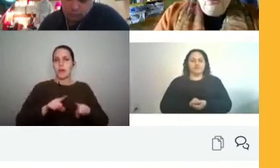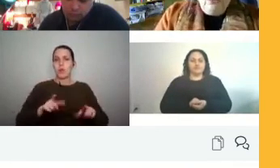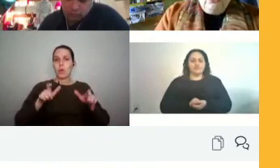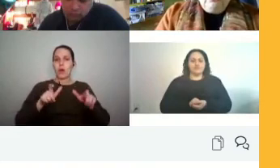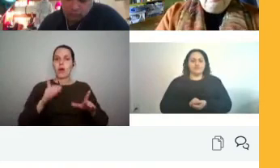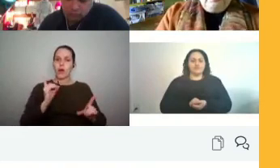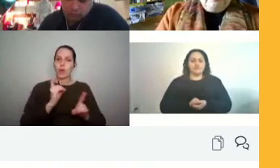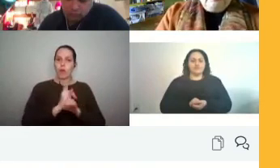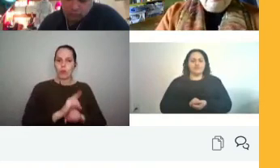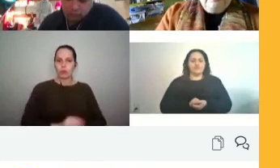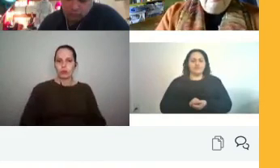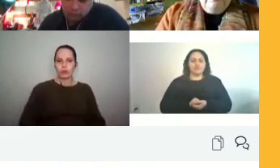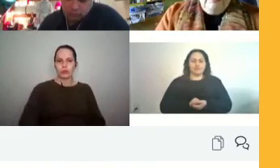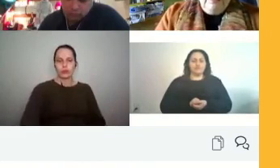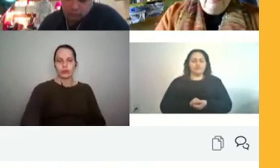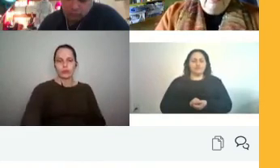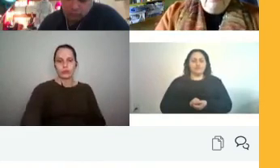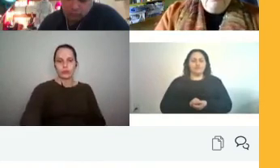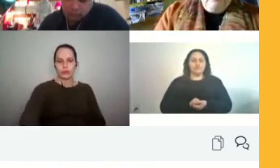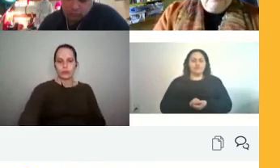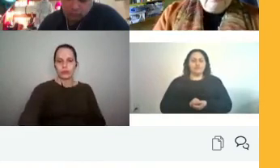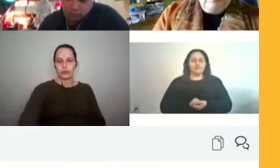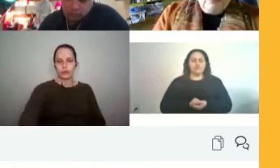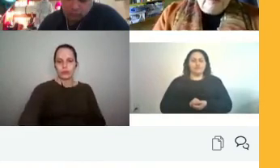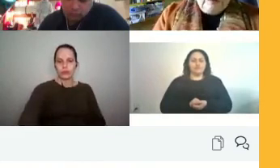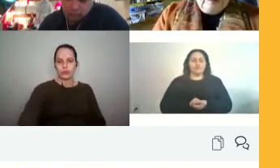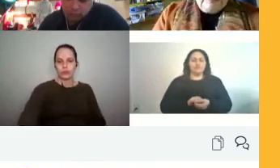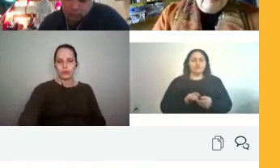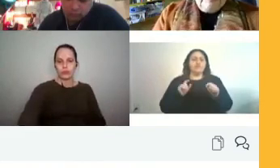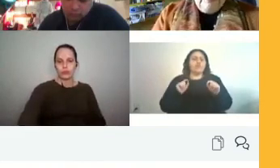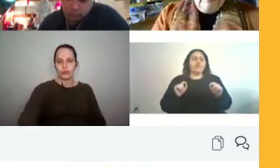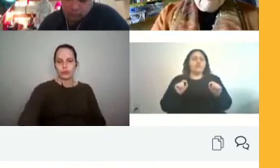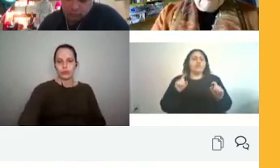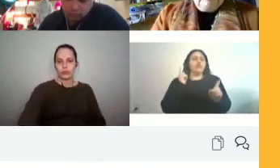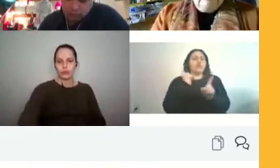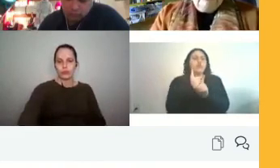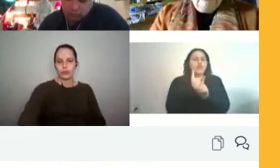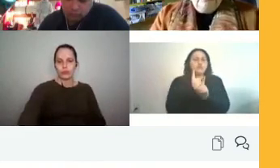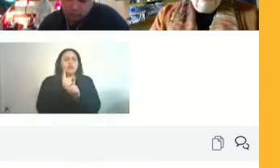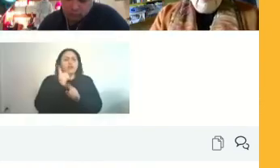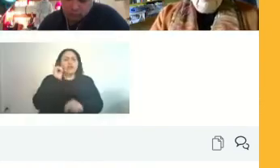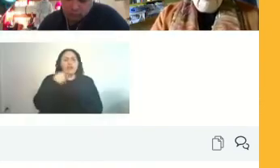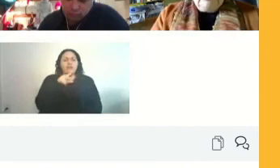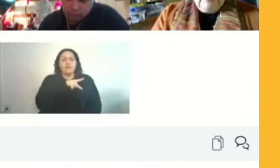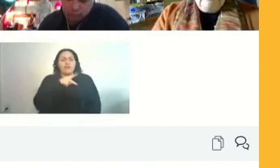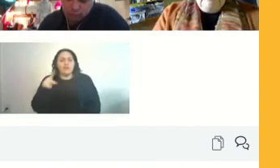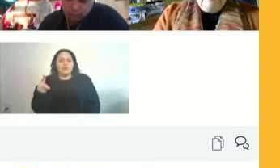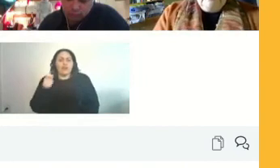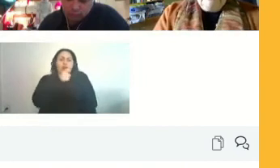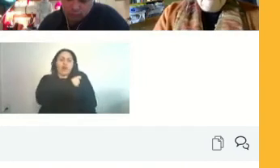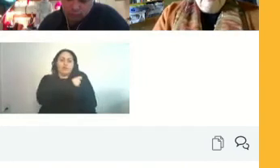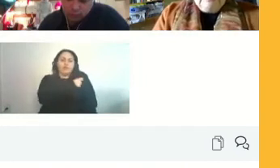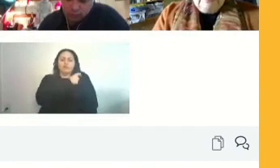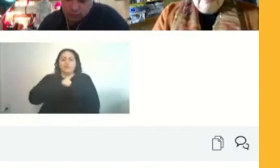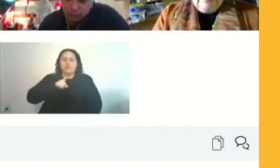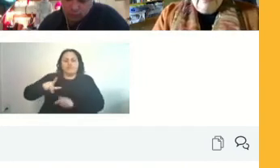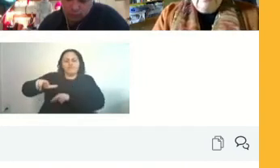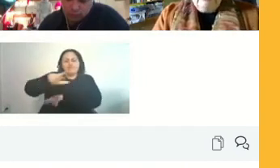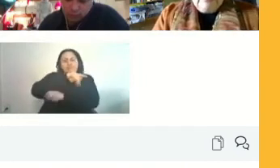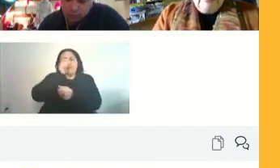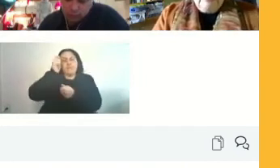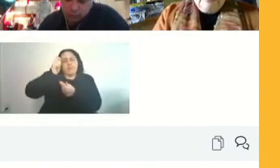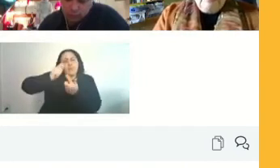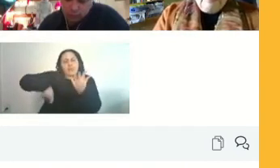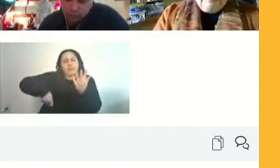encontro. Encontro das múltiplas possibilidades que os professores e os alunos têm de fazer dele um tempo